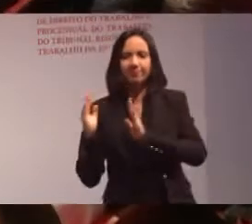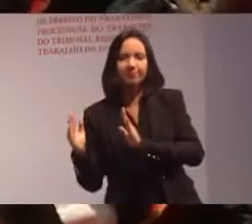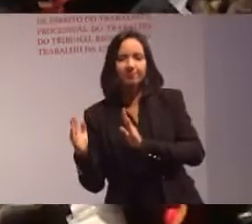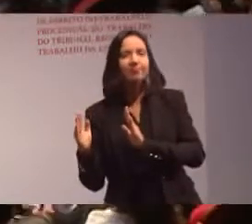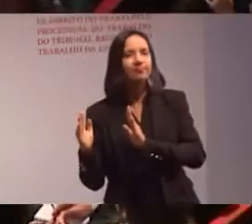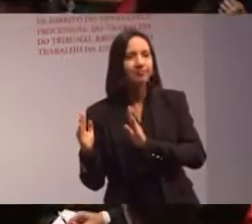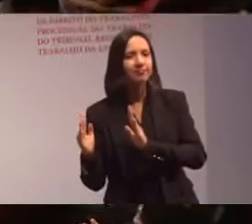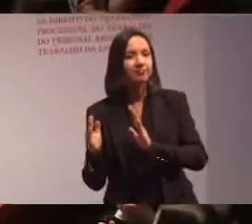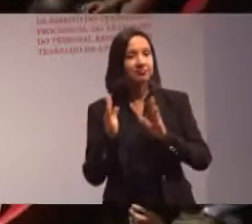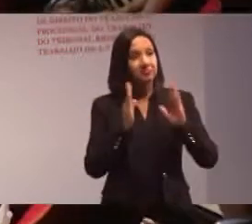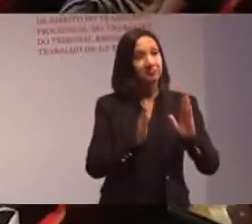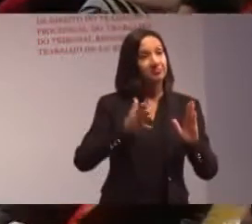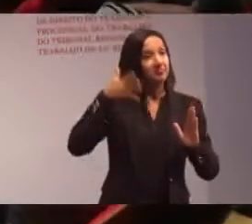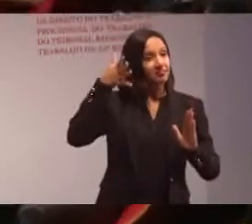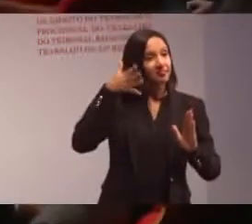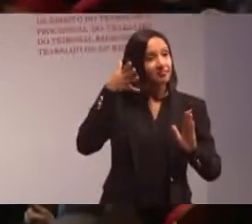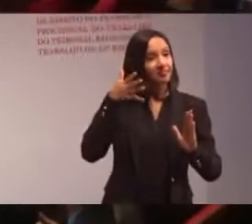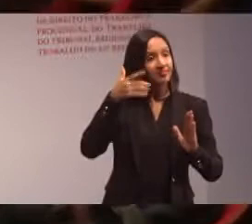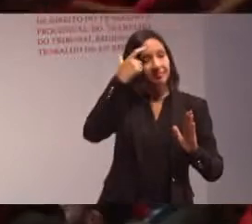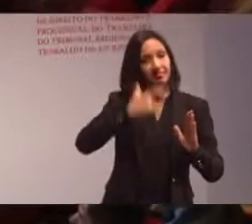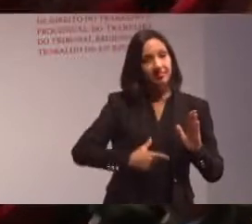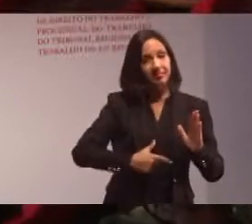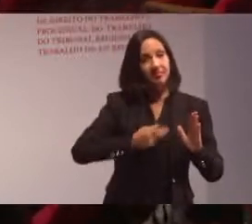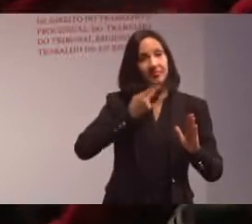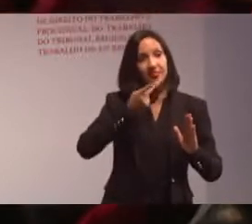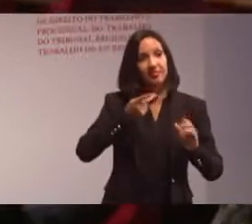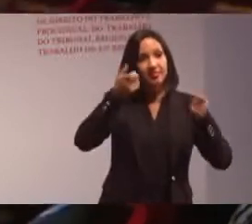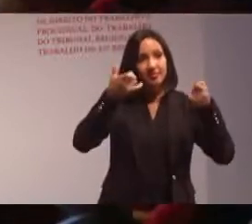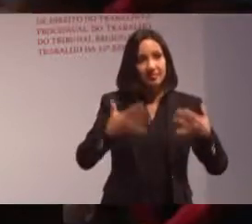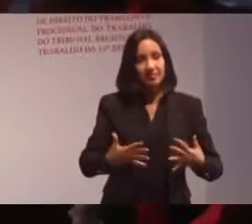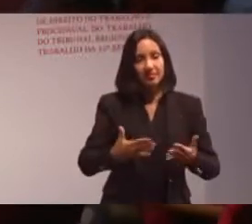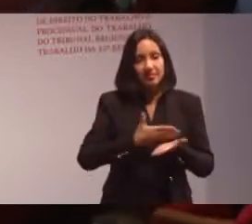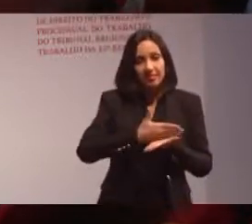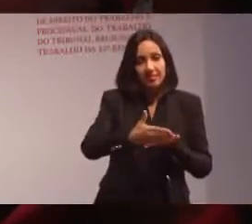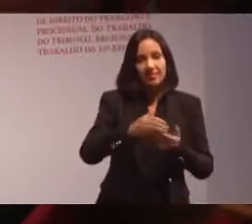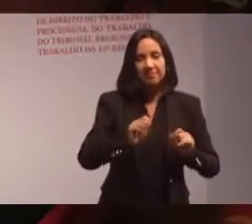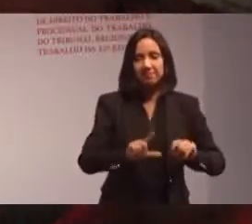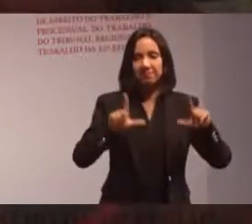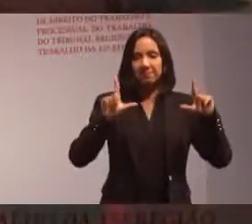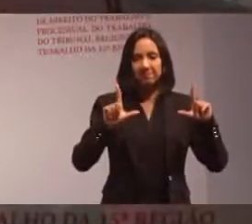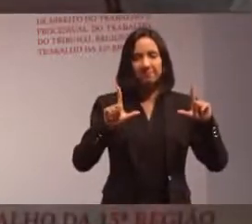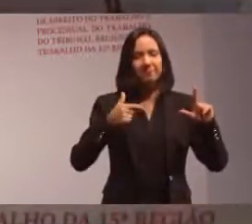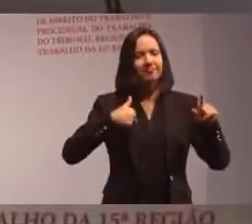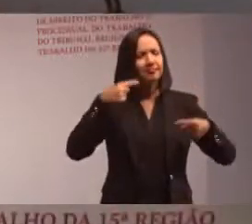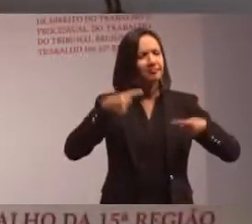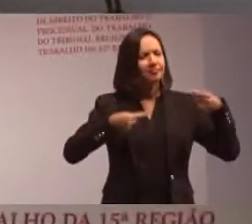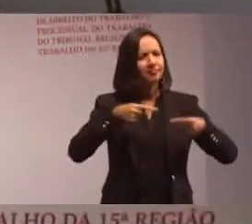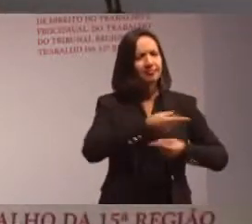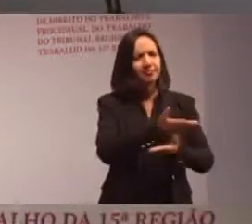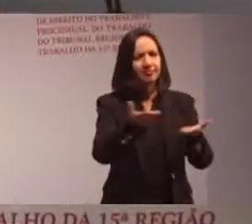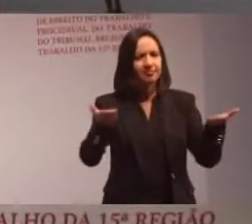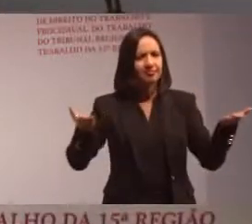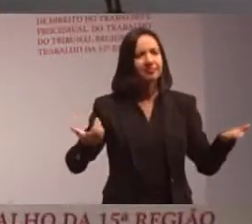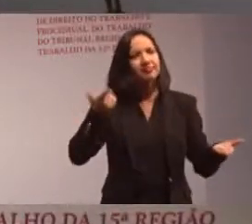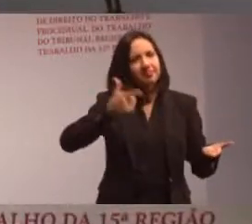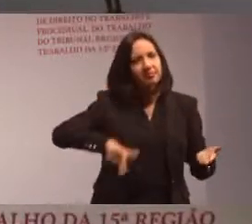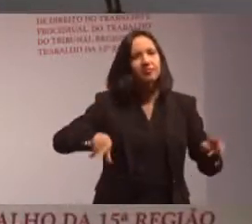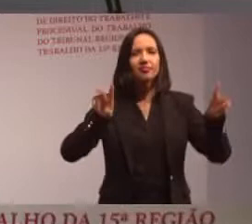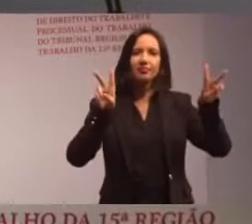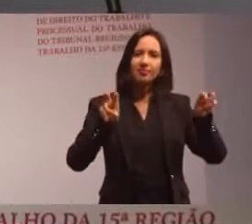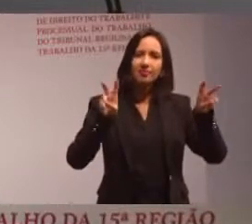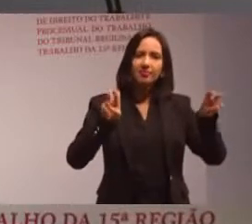Então, na minha primeira fala, aqui na minha introdução ao painel, eu vou discutir com vocês mais as